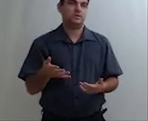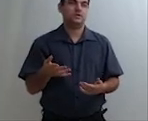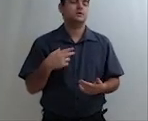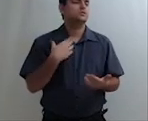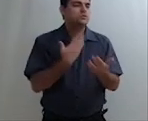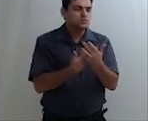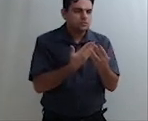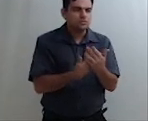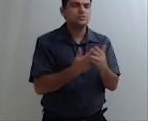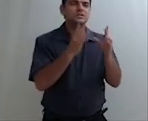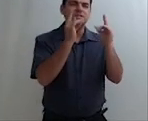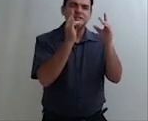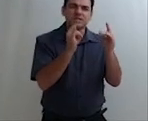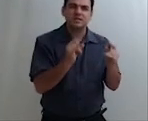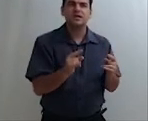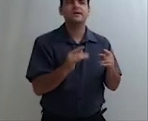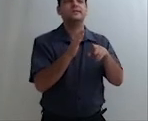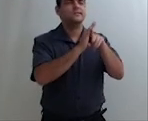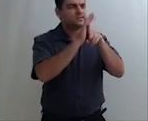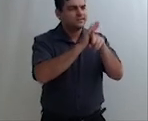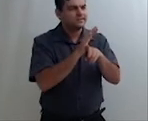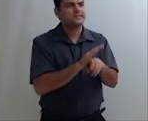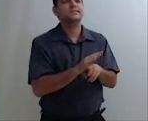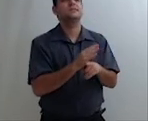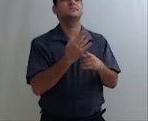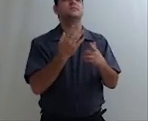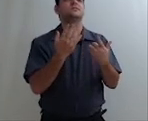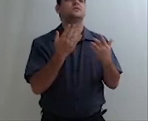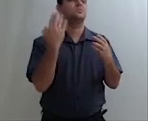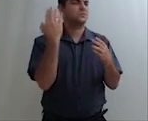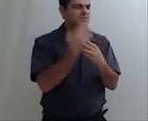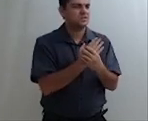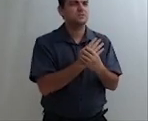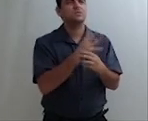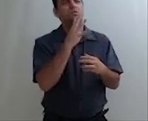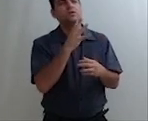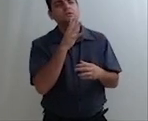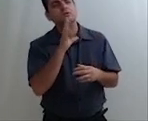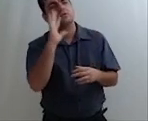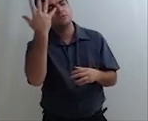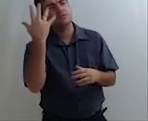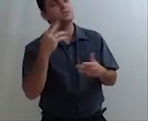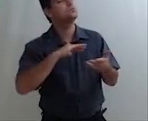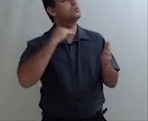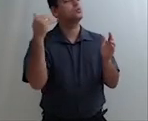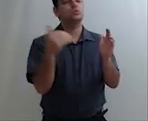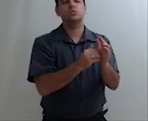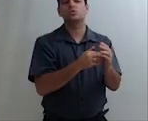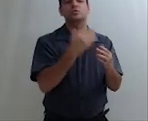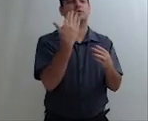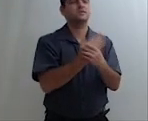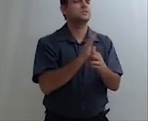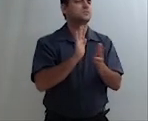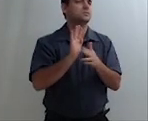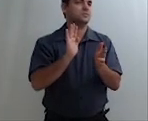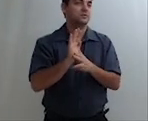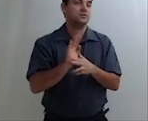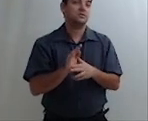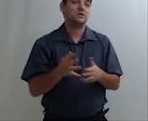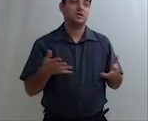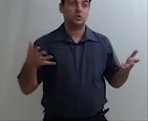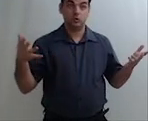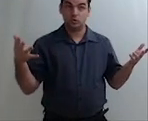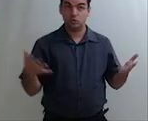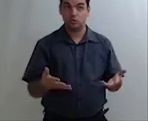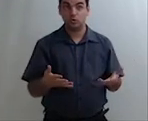eh com a ligeireza como umos processos que estão na pauta e nesse caso H em